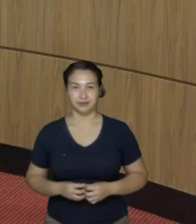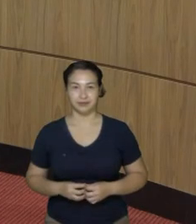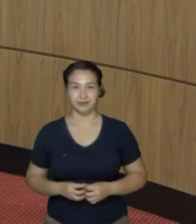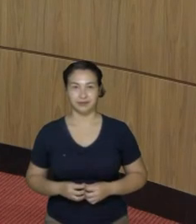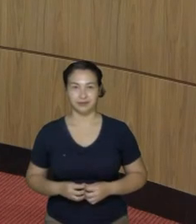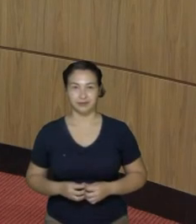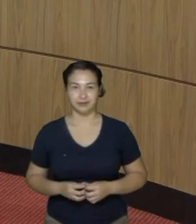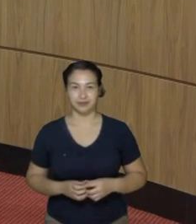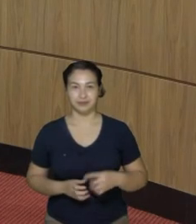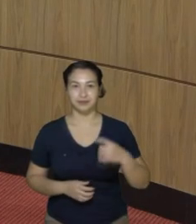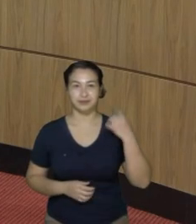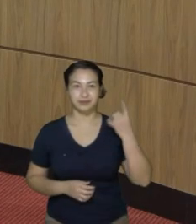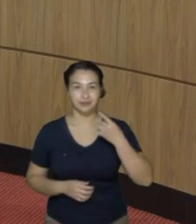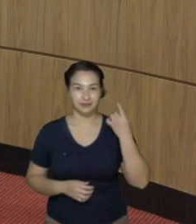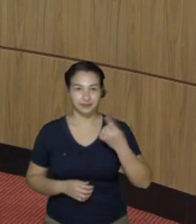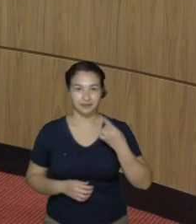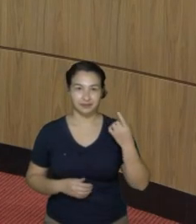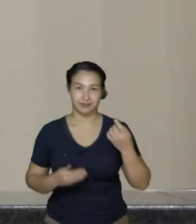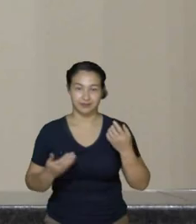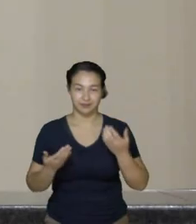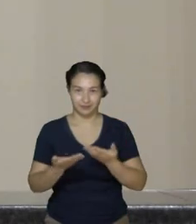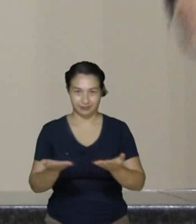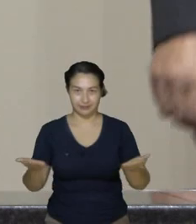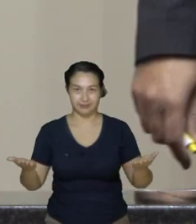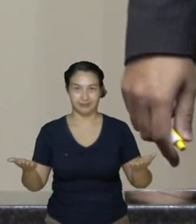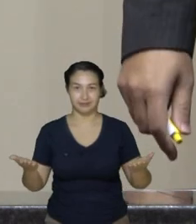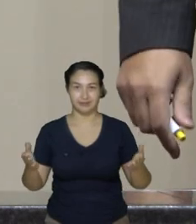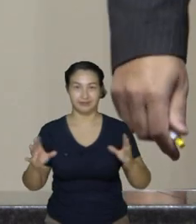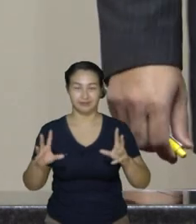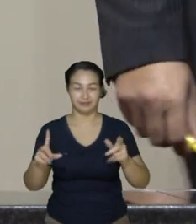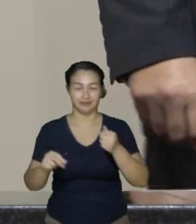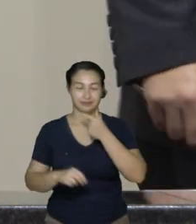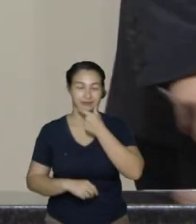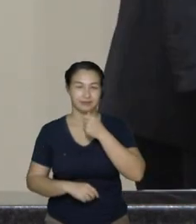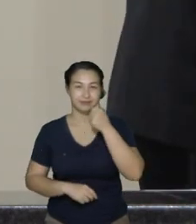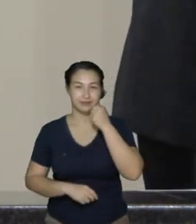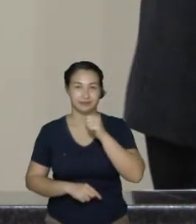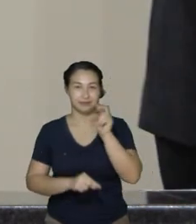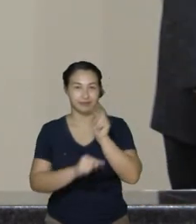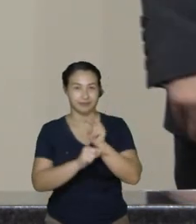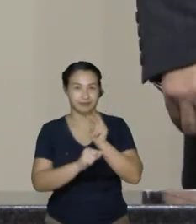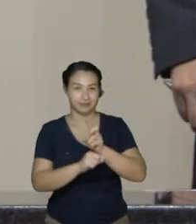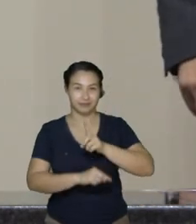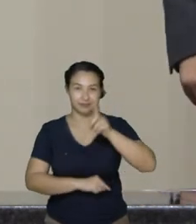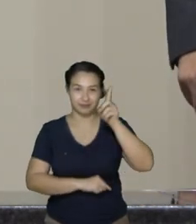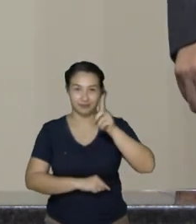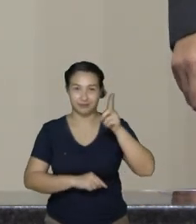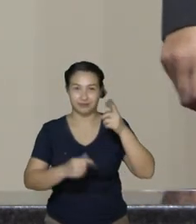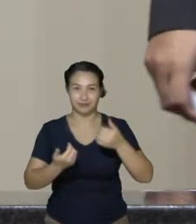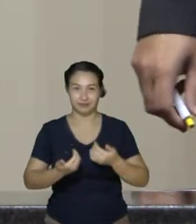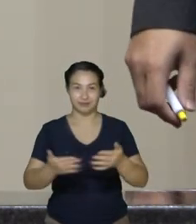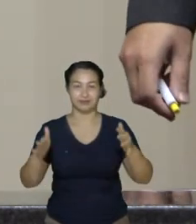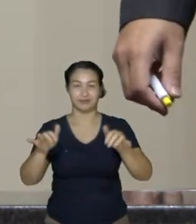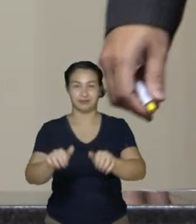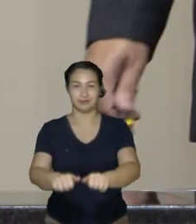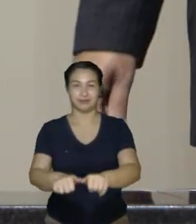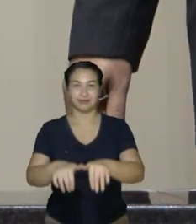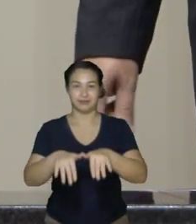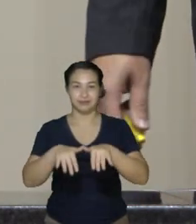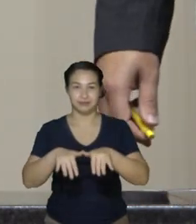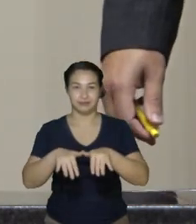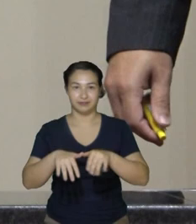Senhores deputados, senhoras deputadas, sob a proteção de Deus, declaro aberta a presente